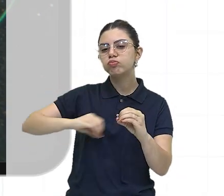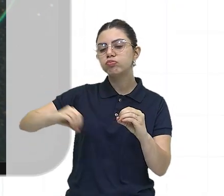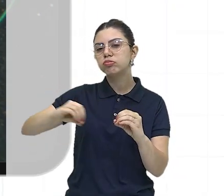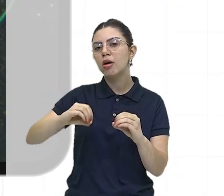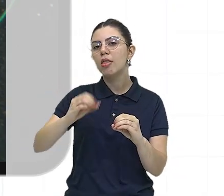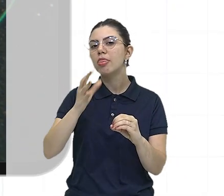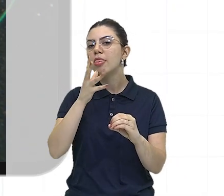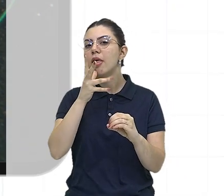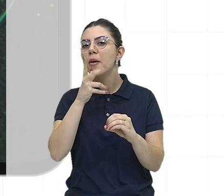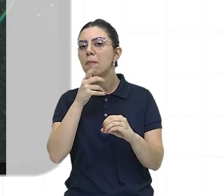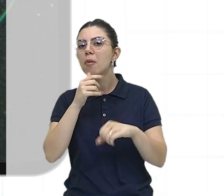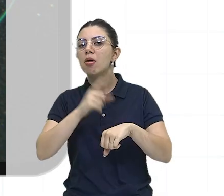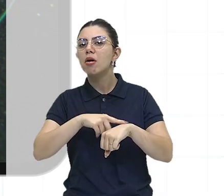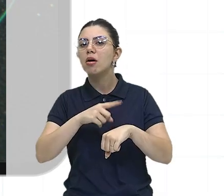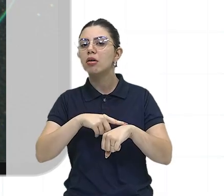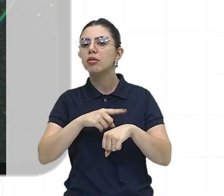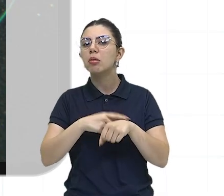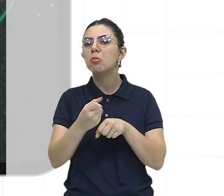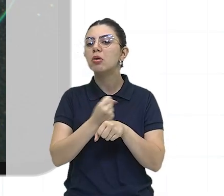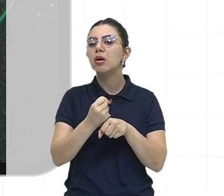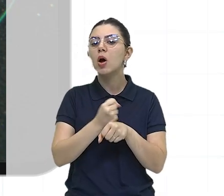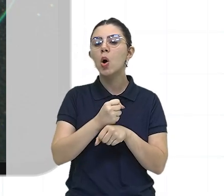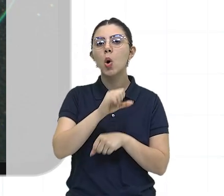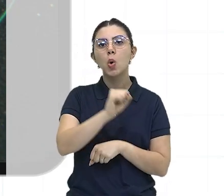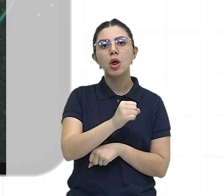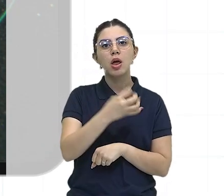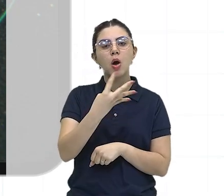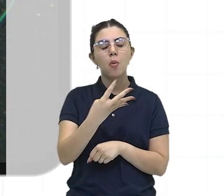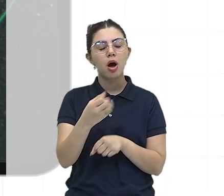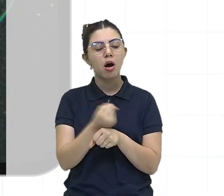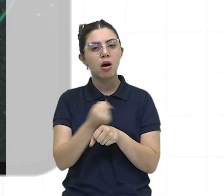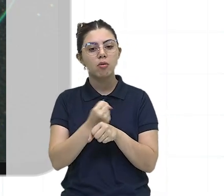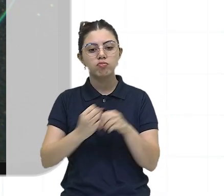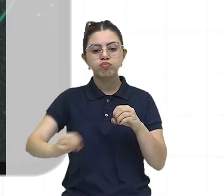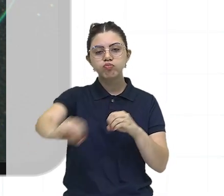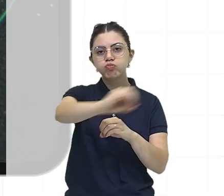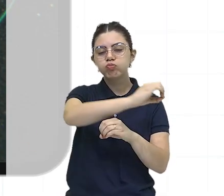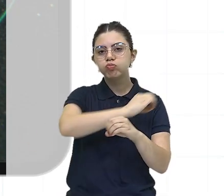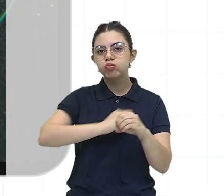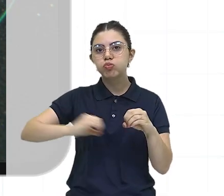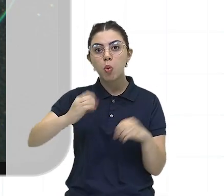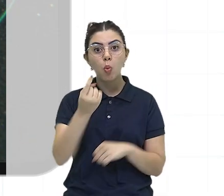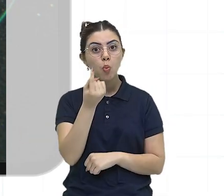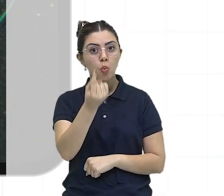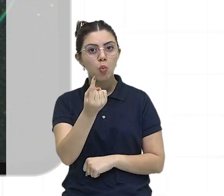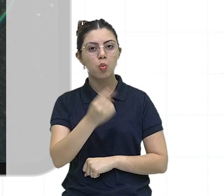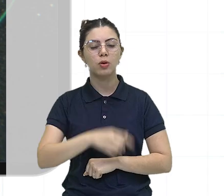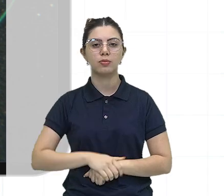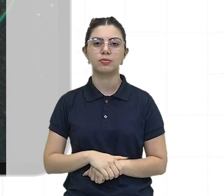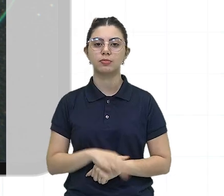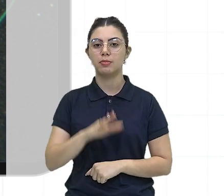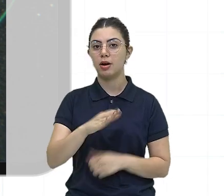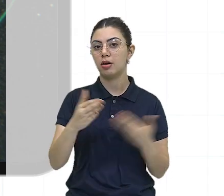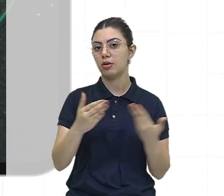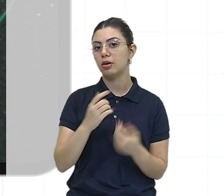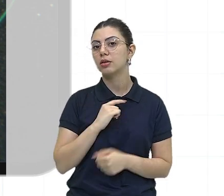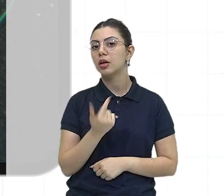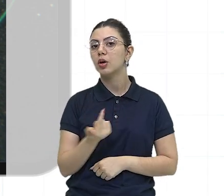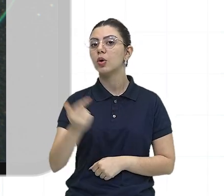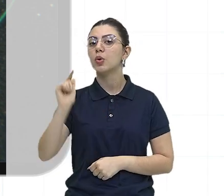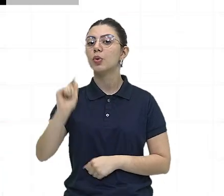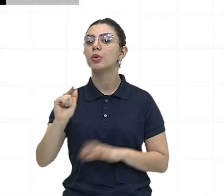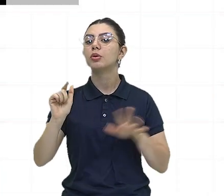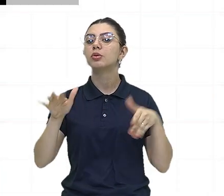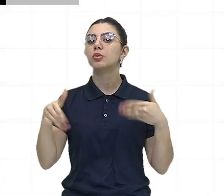leva cerca de 84 anos para ser completada. Passamos para o nosso próximo planeta, que